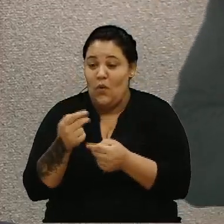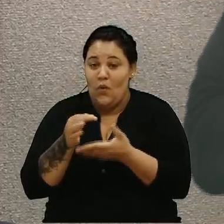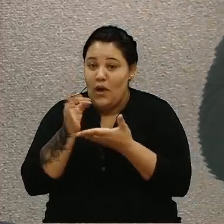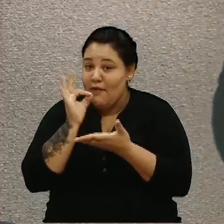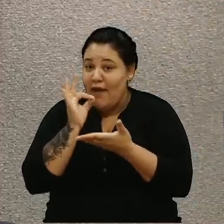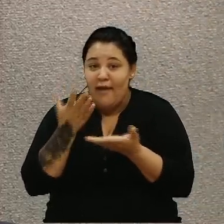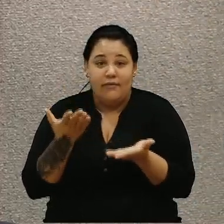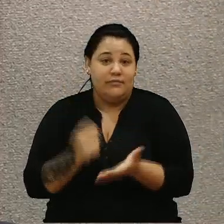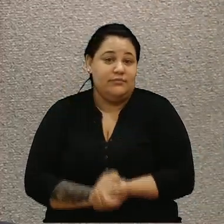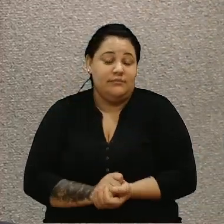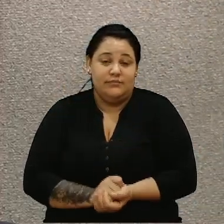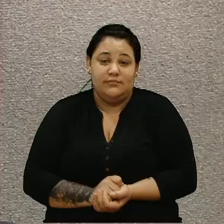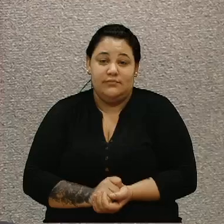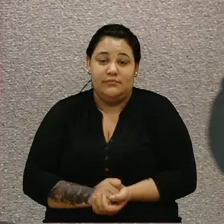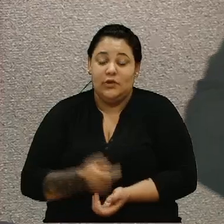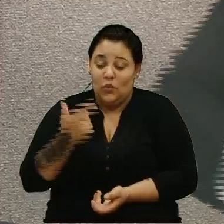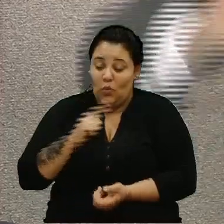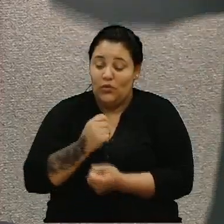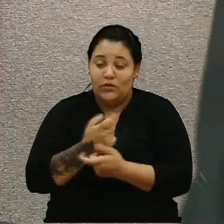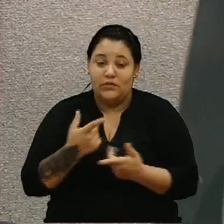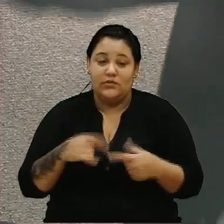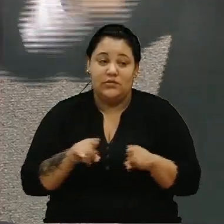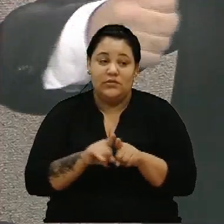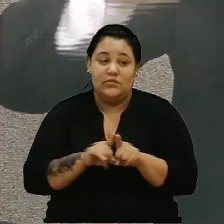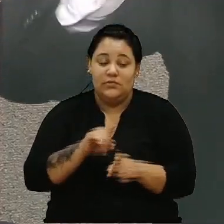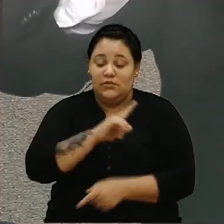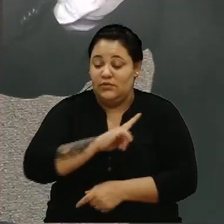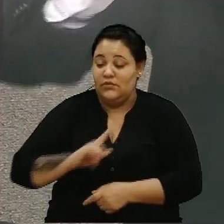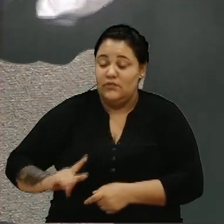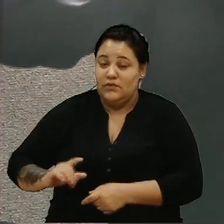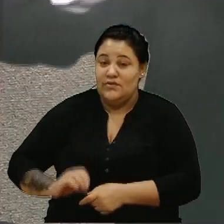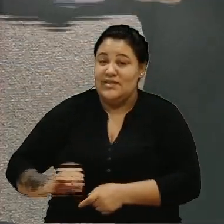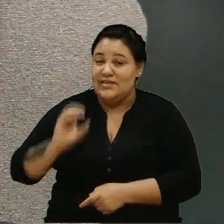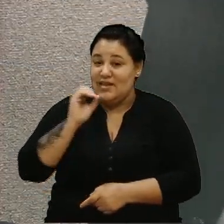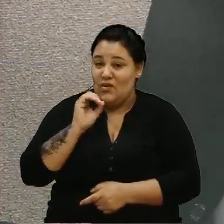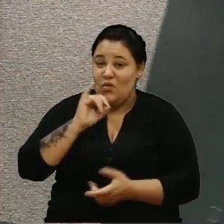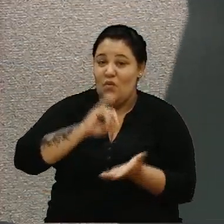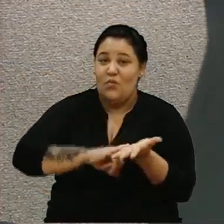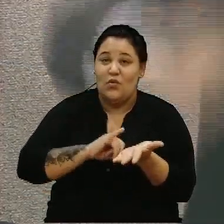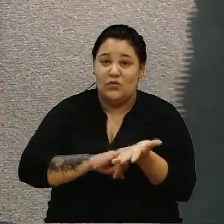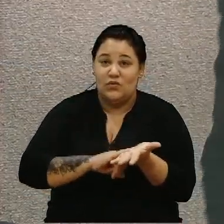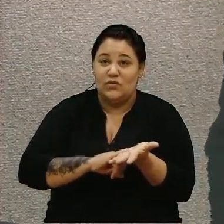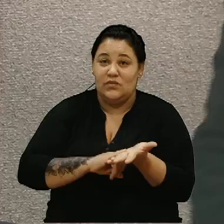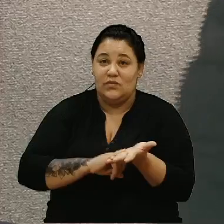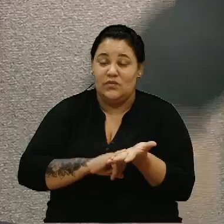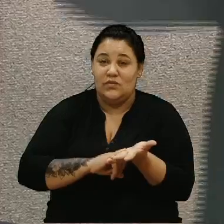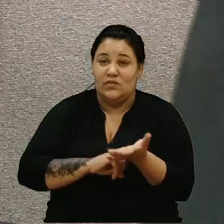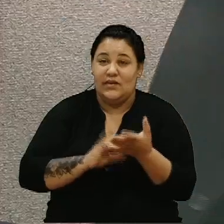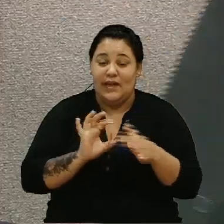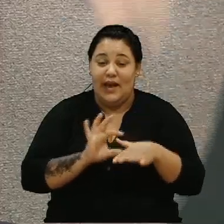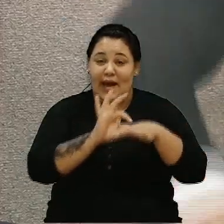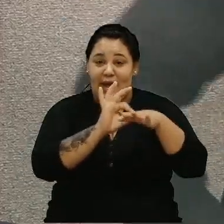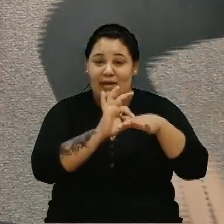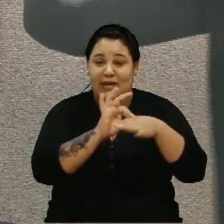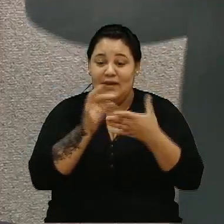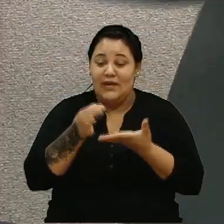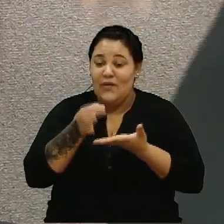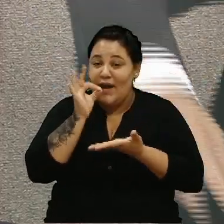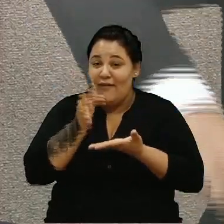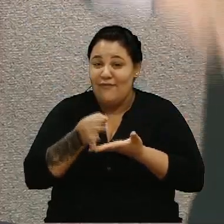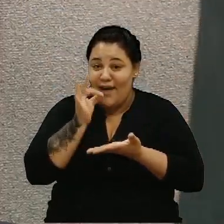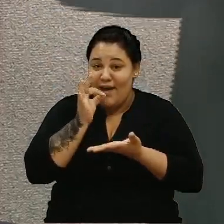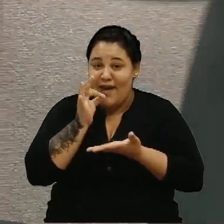Então, outro ponto. O governo ele zerou imposto da carne, do café,